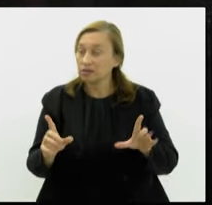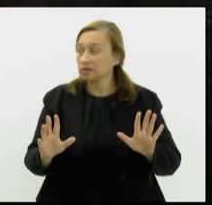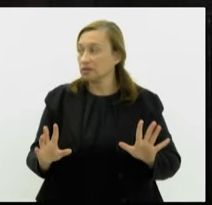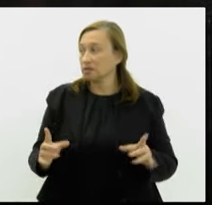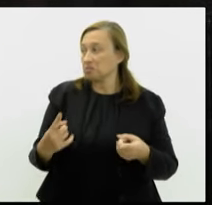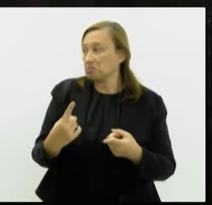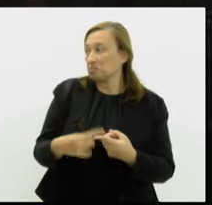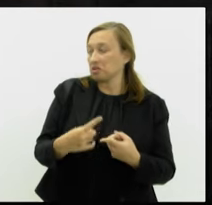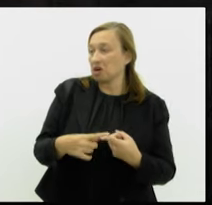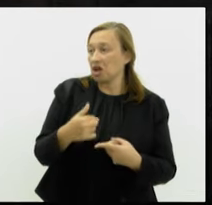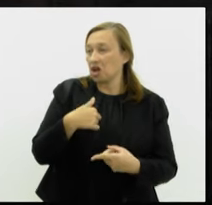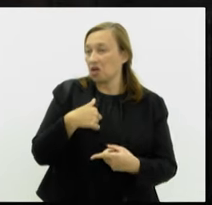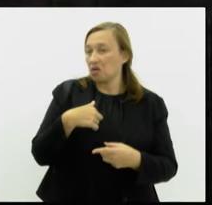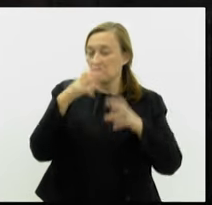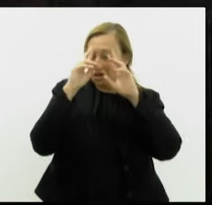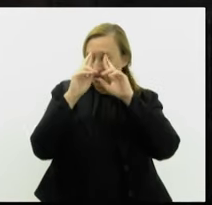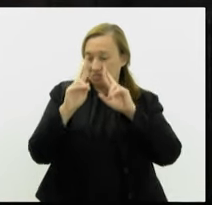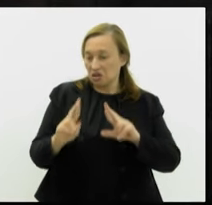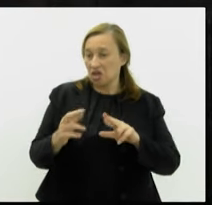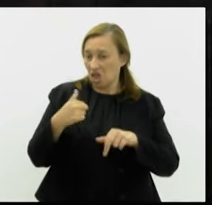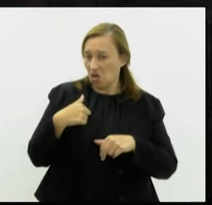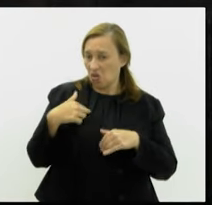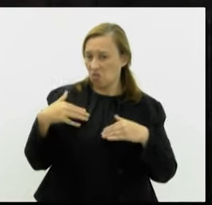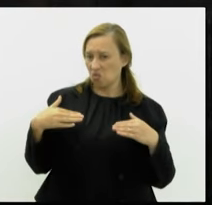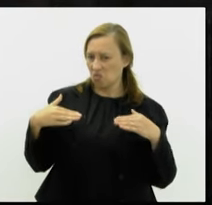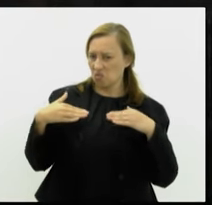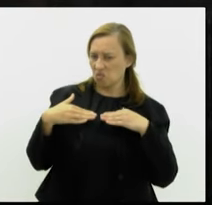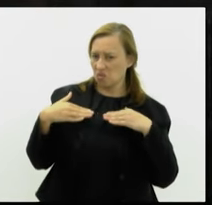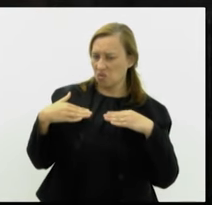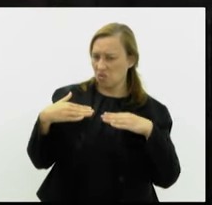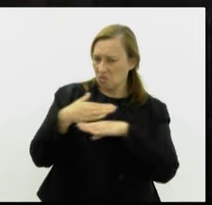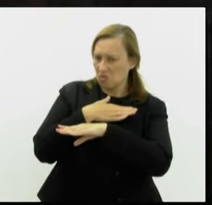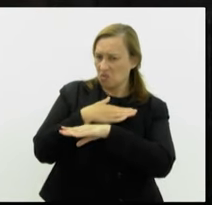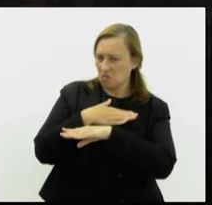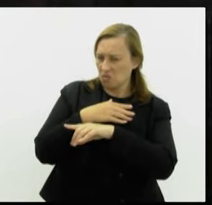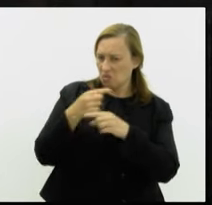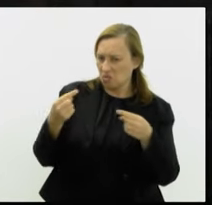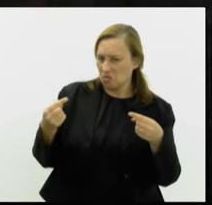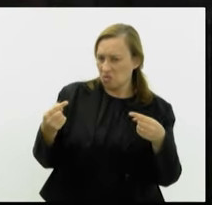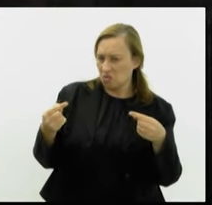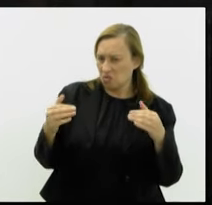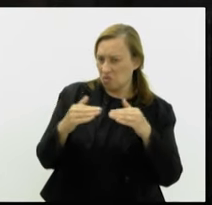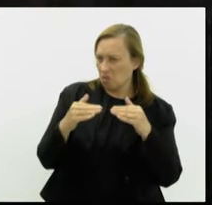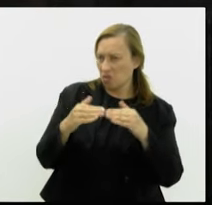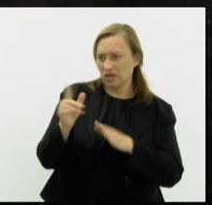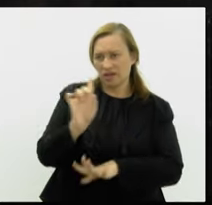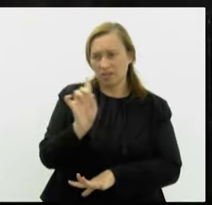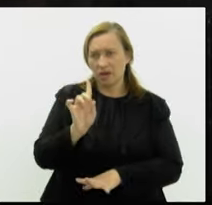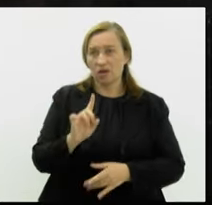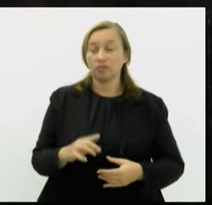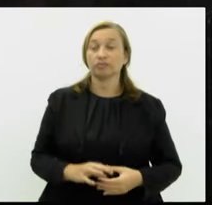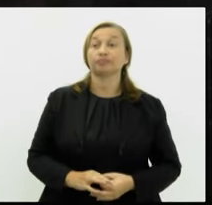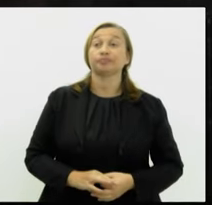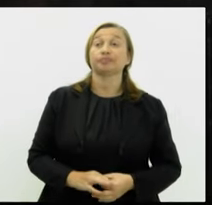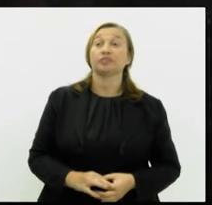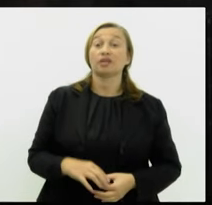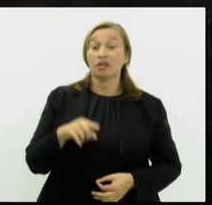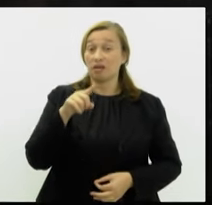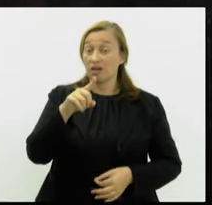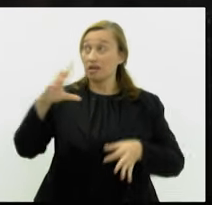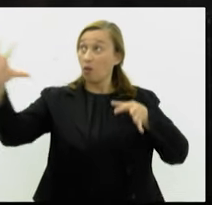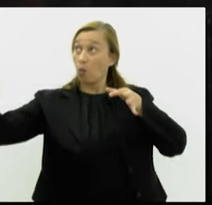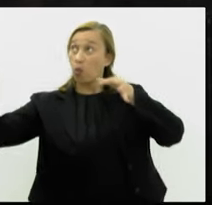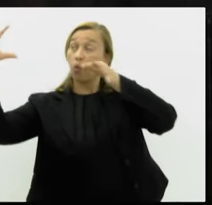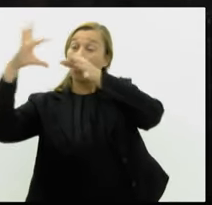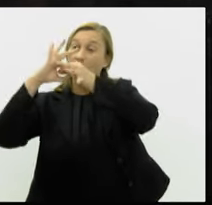posso concordar. Ele tem ligação direta. Eu já pedi que ele me coloque